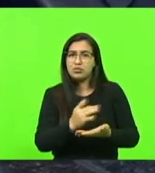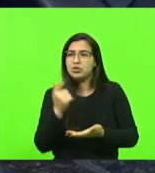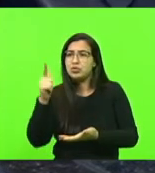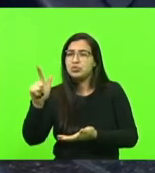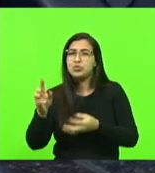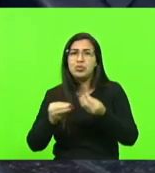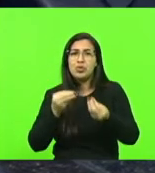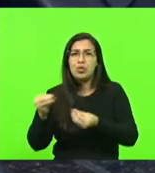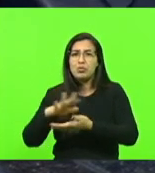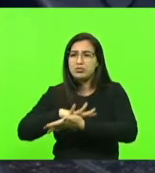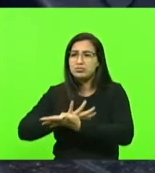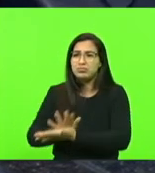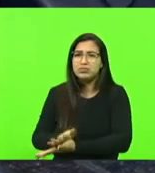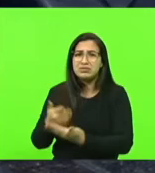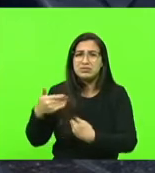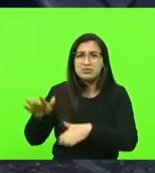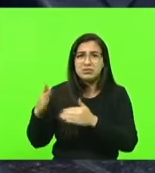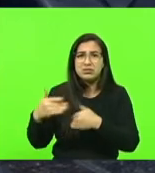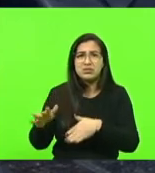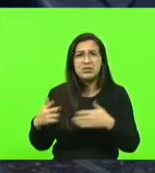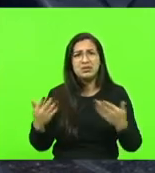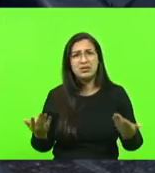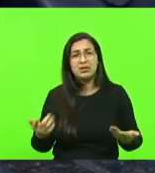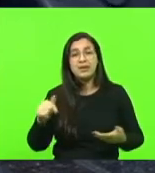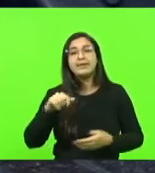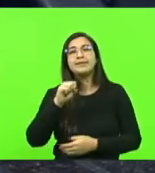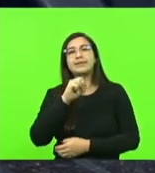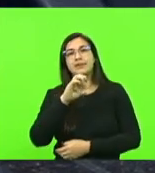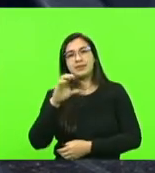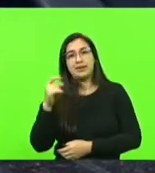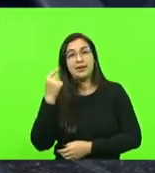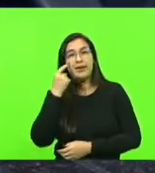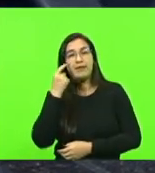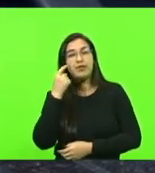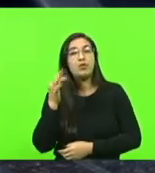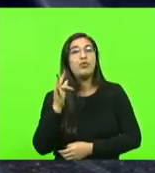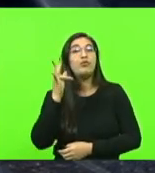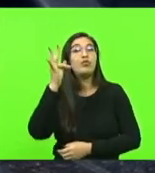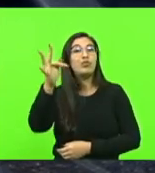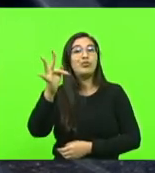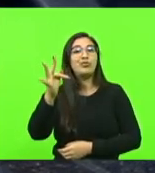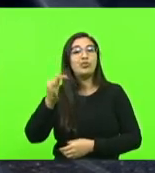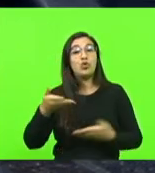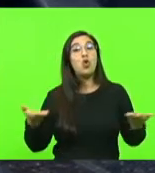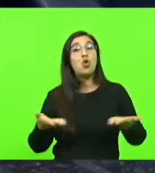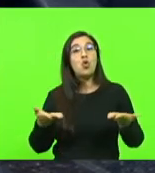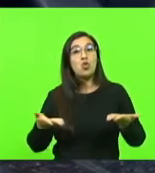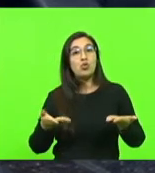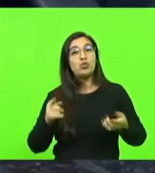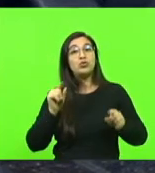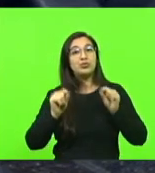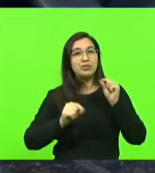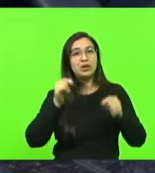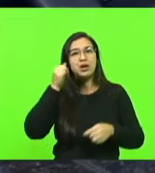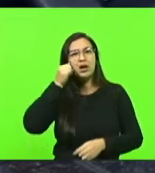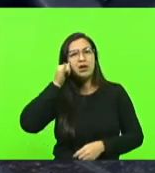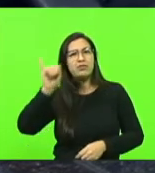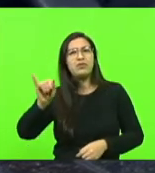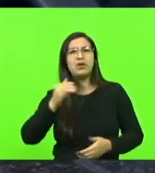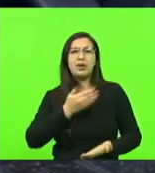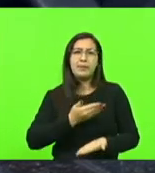que bom que Santa Catarina está vendo o futuro, o presente, evitar a perda de